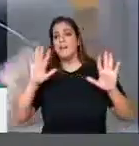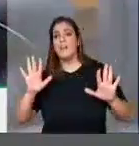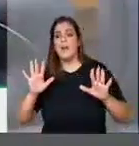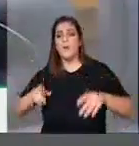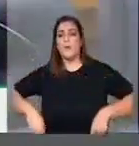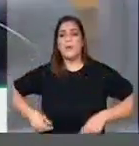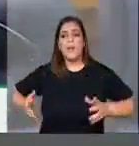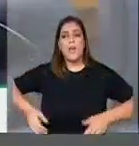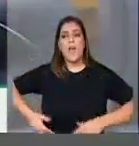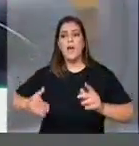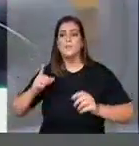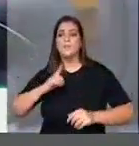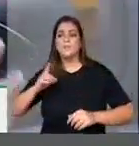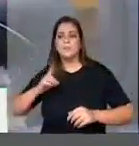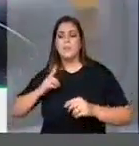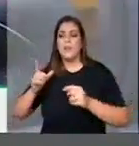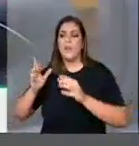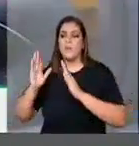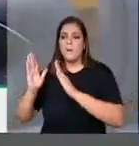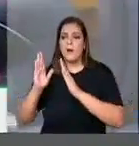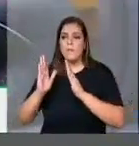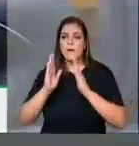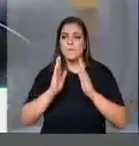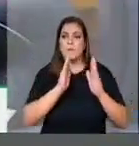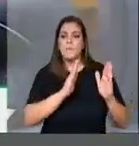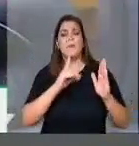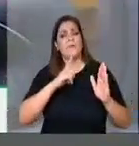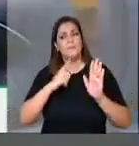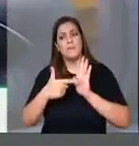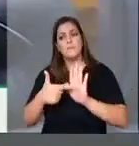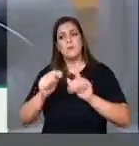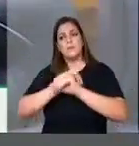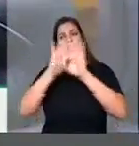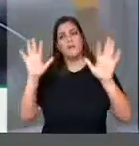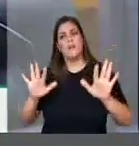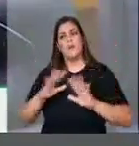gasto de cada centavo do recurso desse país. Muito obrigada.